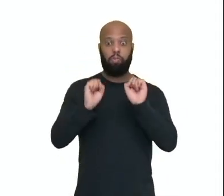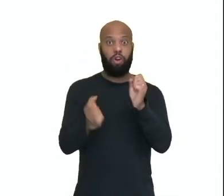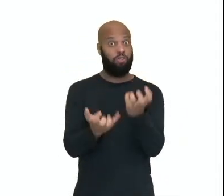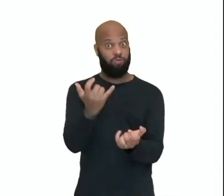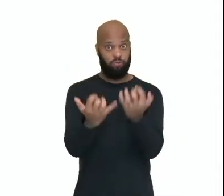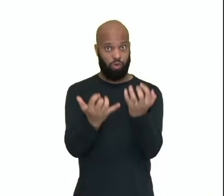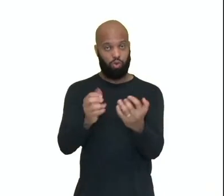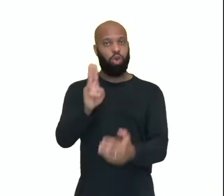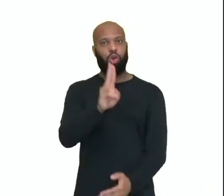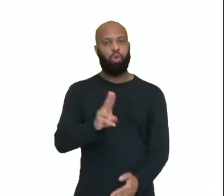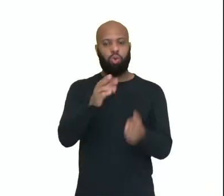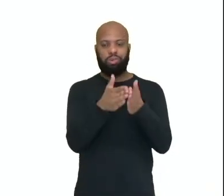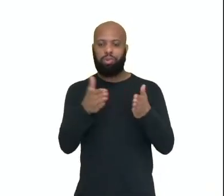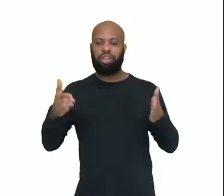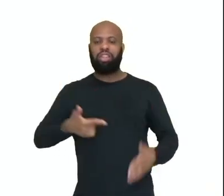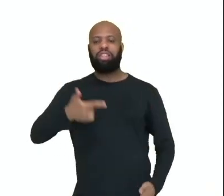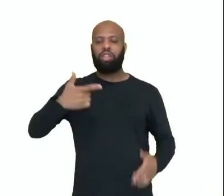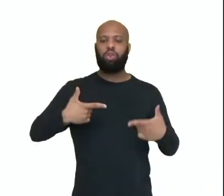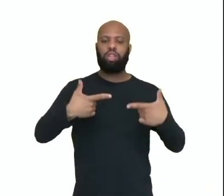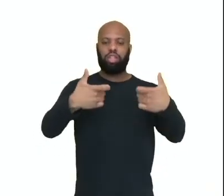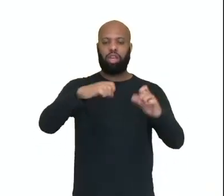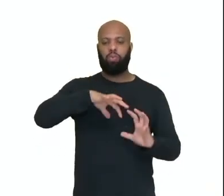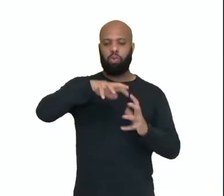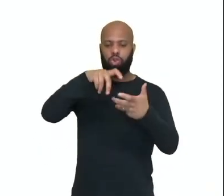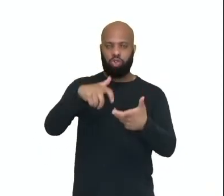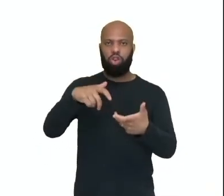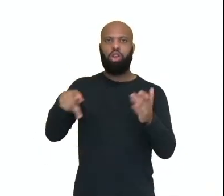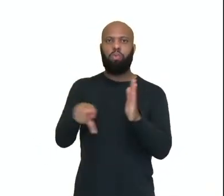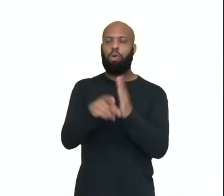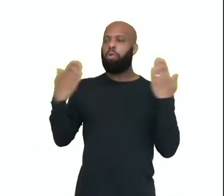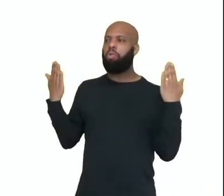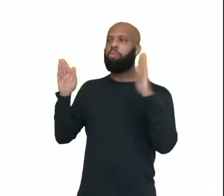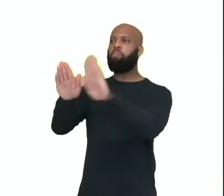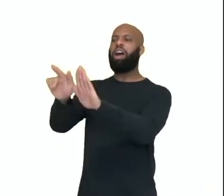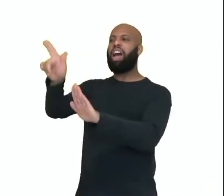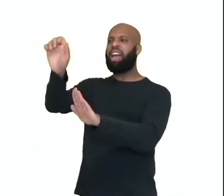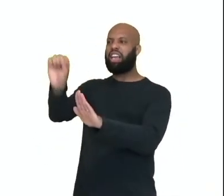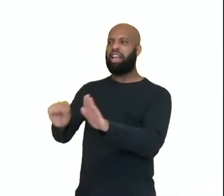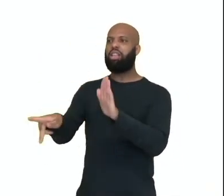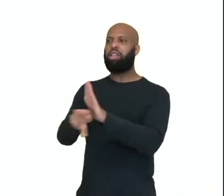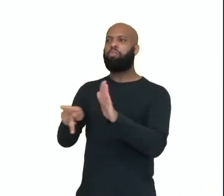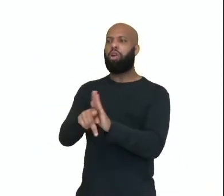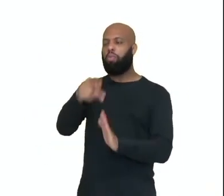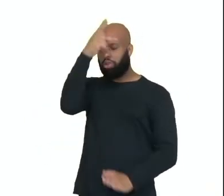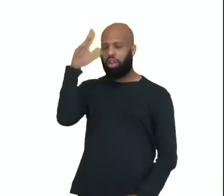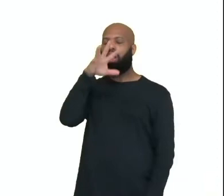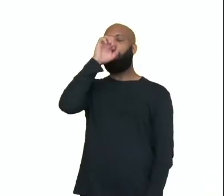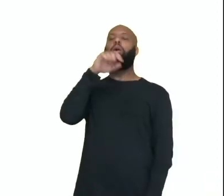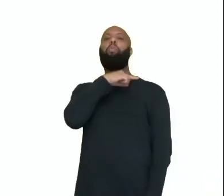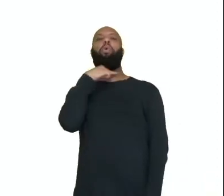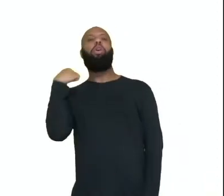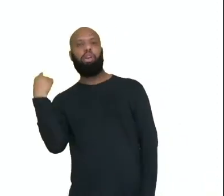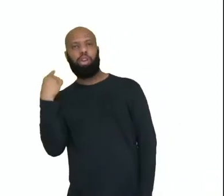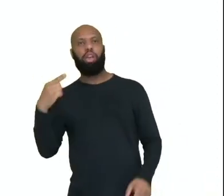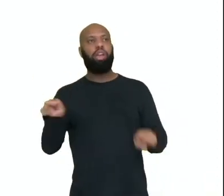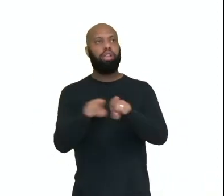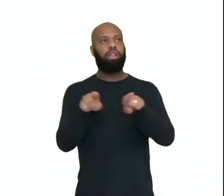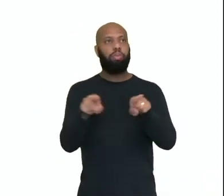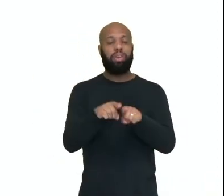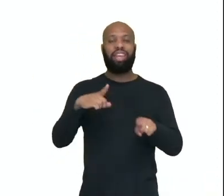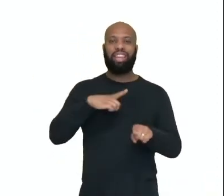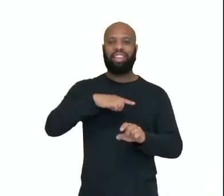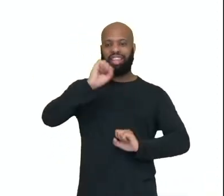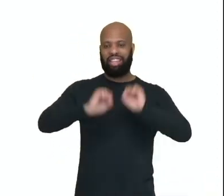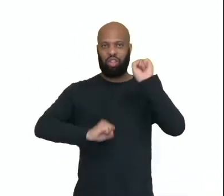utilizado durante a Segunda Guerra Mundial em câmeras de gás dos campos de concentração, e na indústria ele é empregado na produção de ferro,